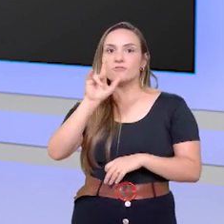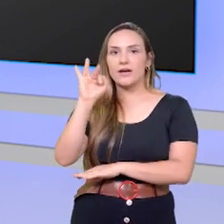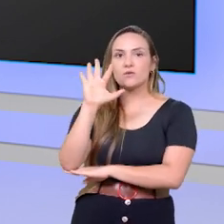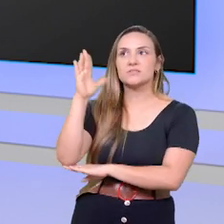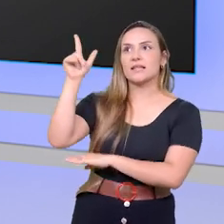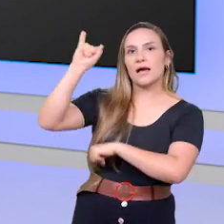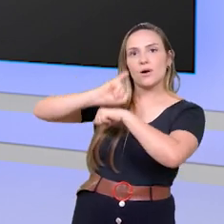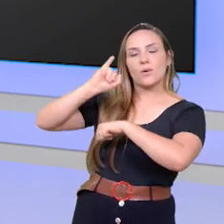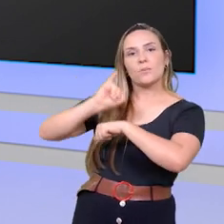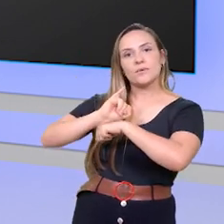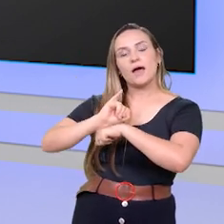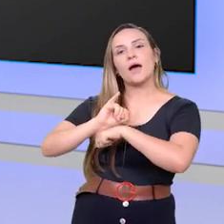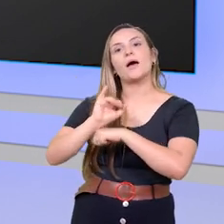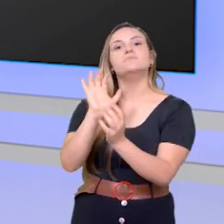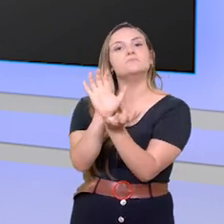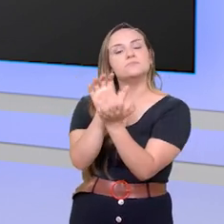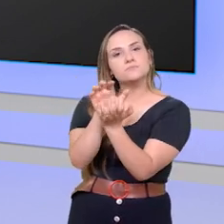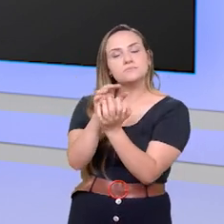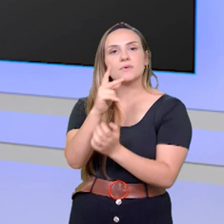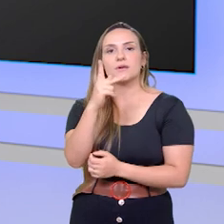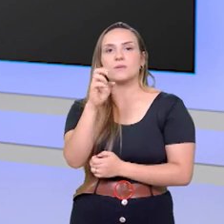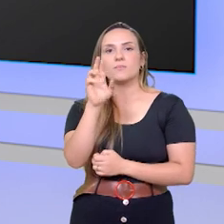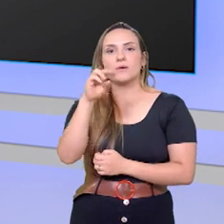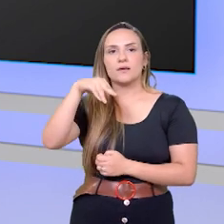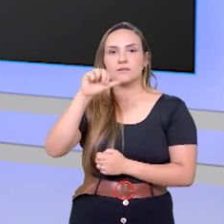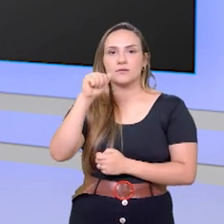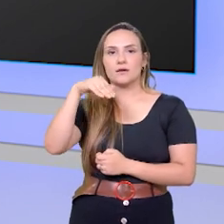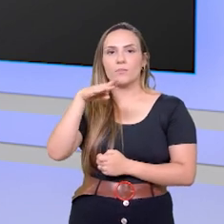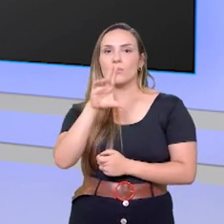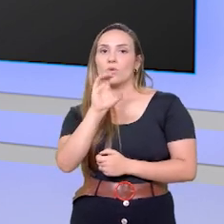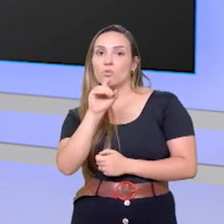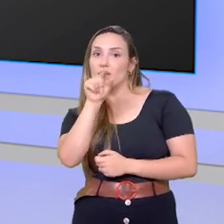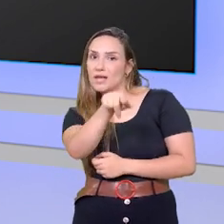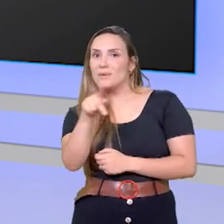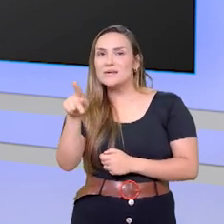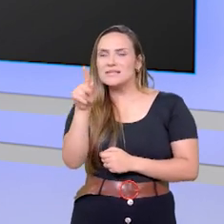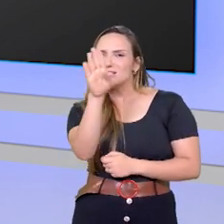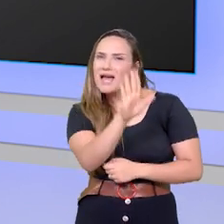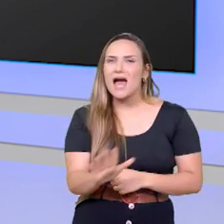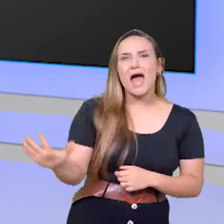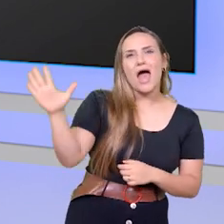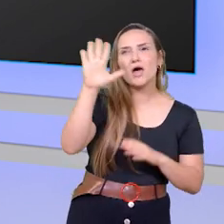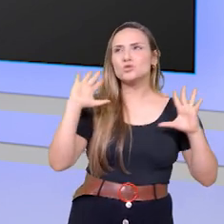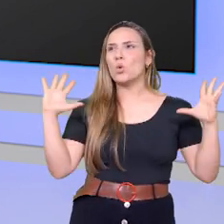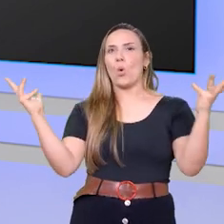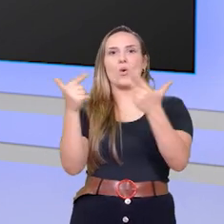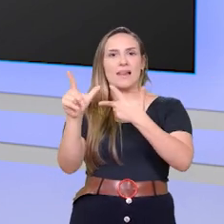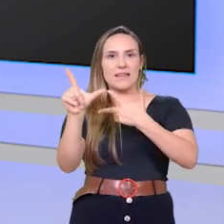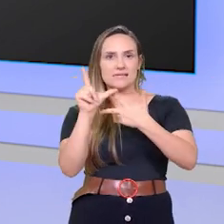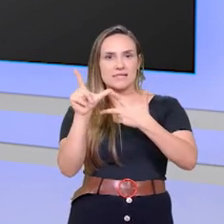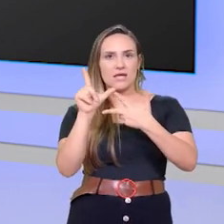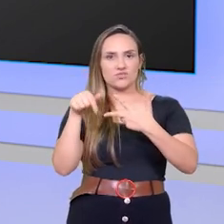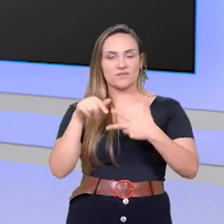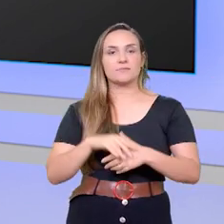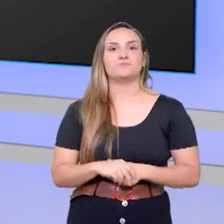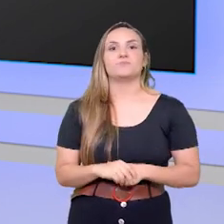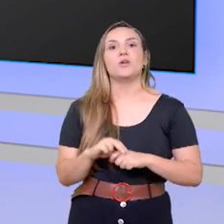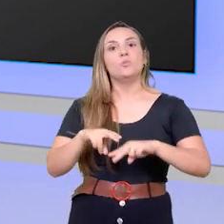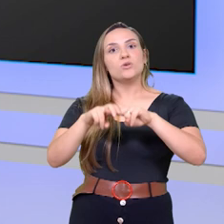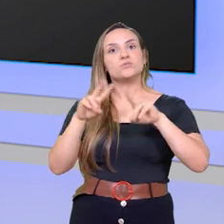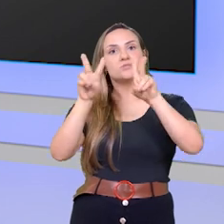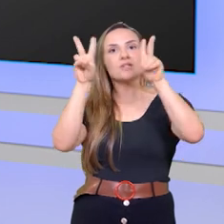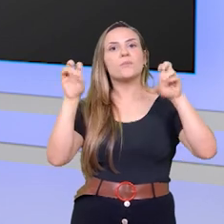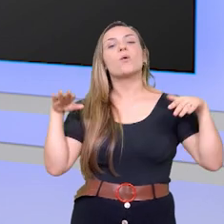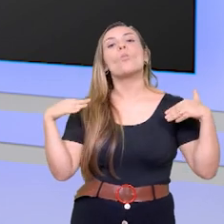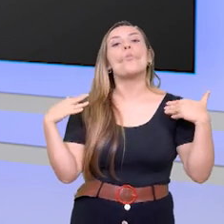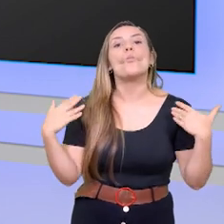capital Pernambucana Lídio Lopes é o presidente Nacional da União dos legisladores e legislativos estaduais